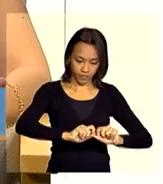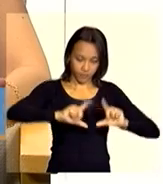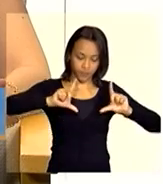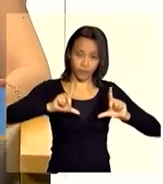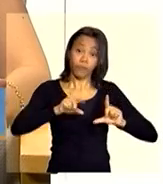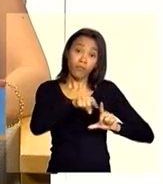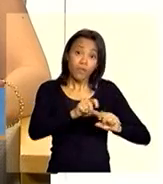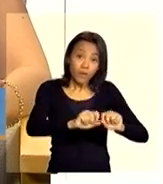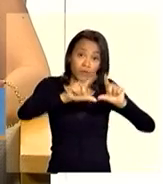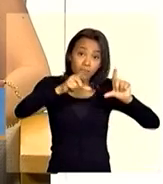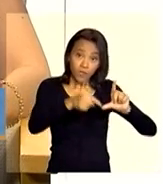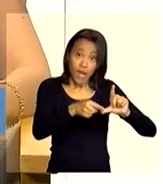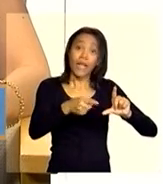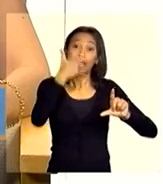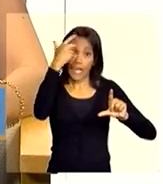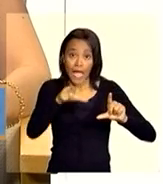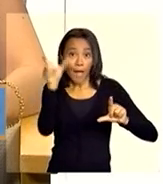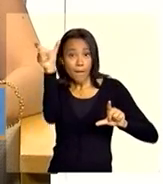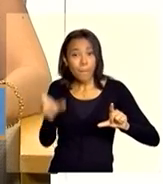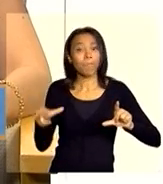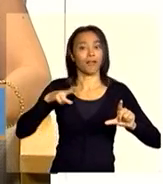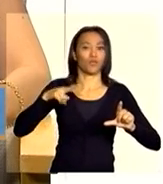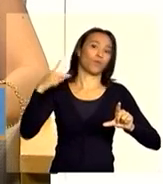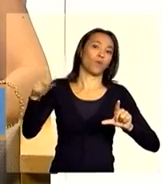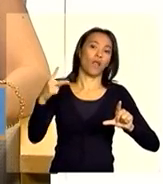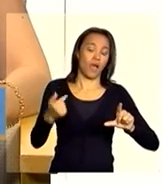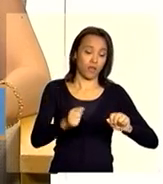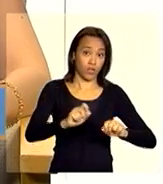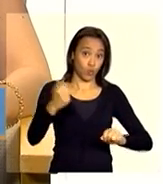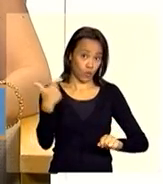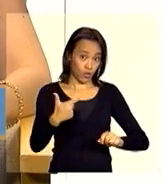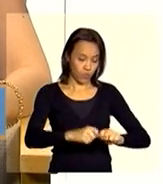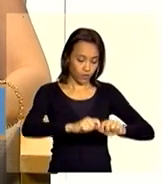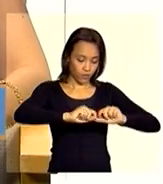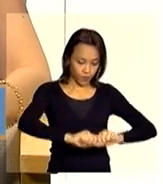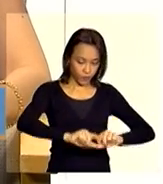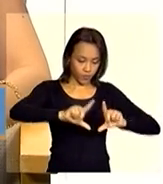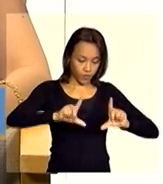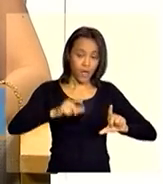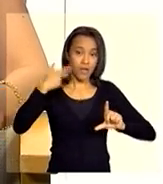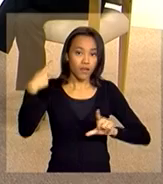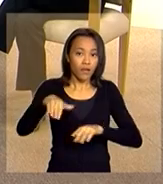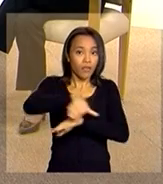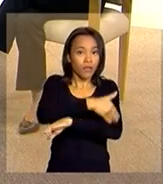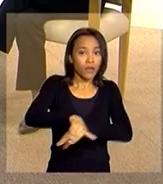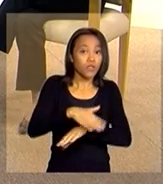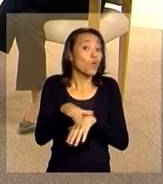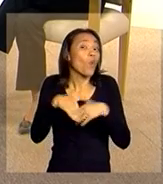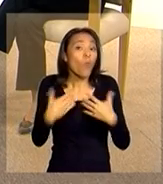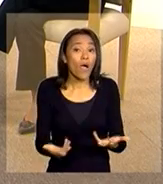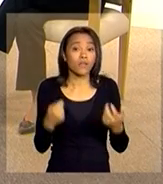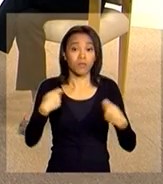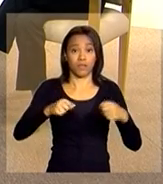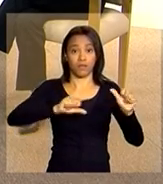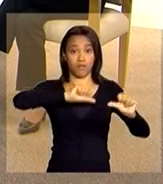identificação que são os dados pessoais e a segunda aba é de endereço então você vê Quais são os dados que precisam ser atualizados faz